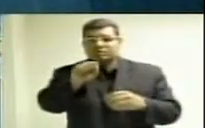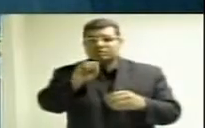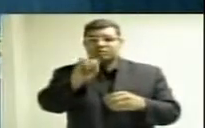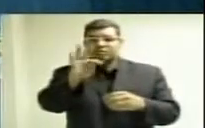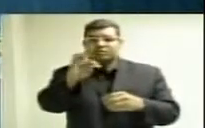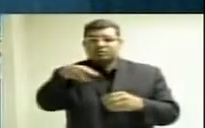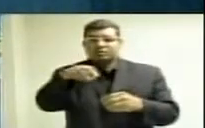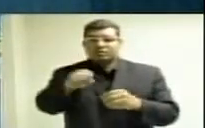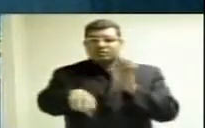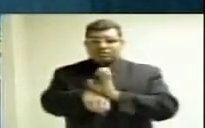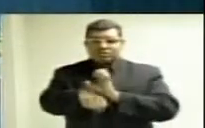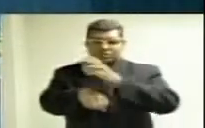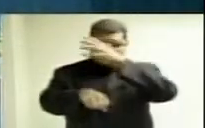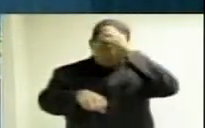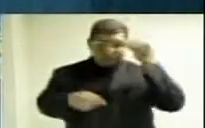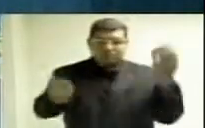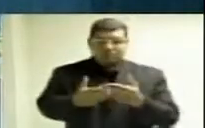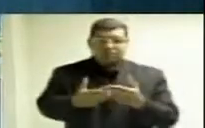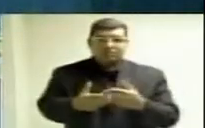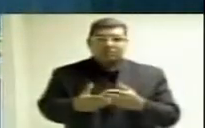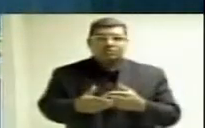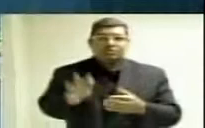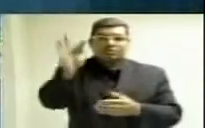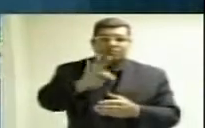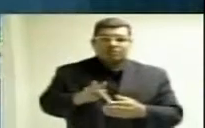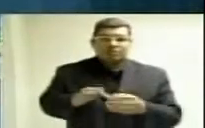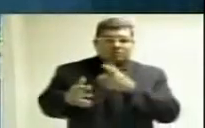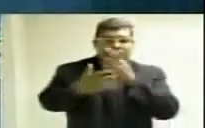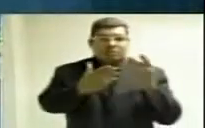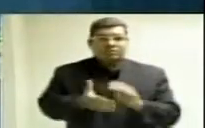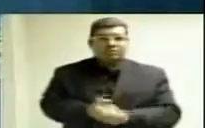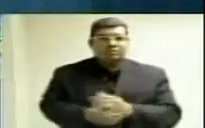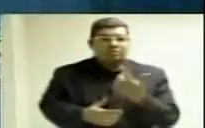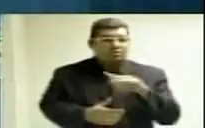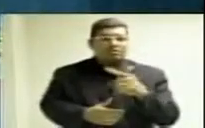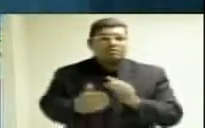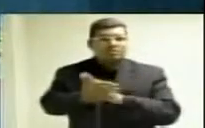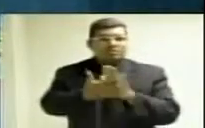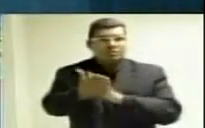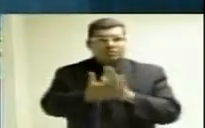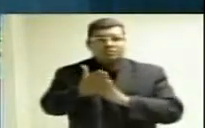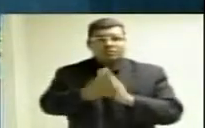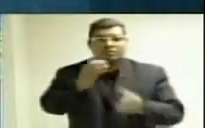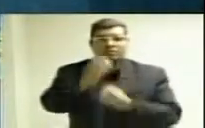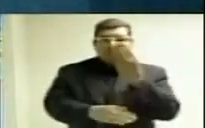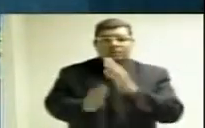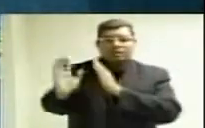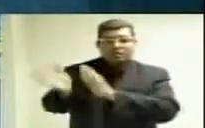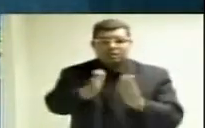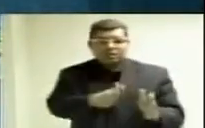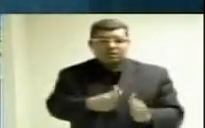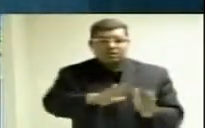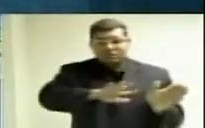prisional no estado do Amazonas é uma universidade do crime. Não há nem mesmo triagem